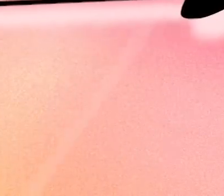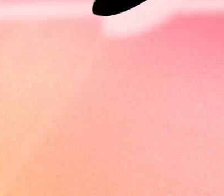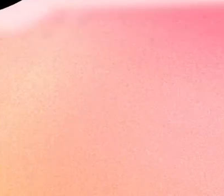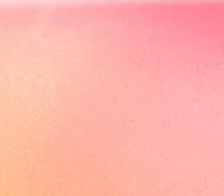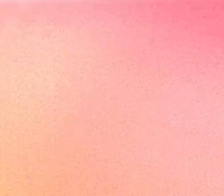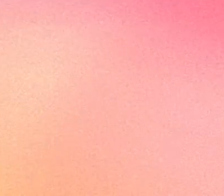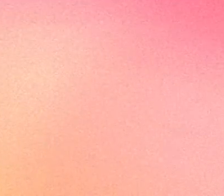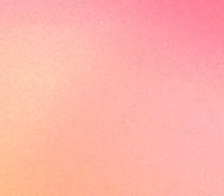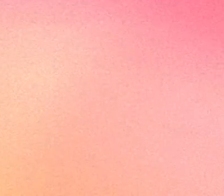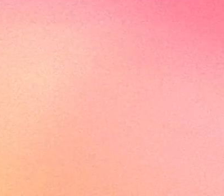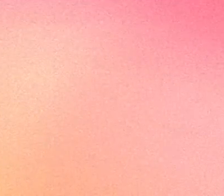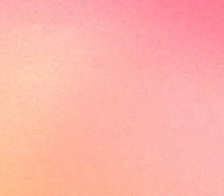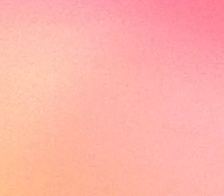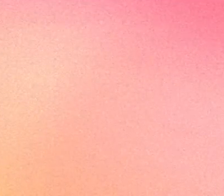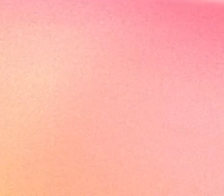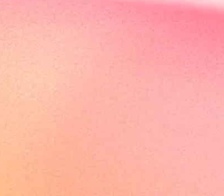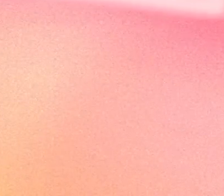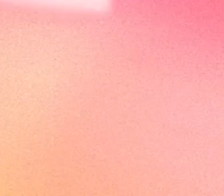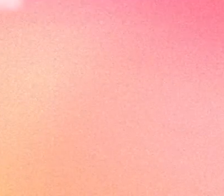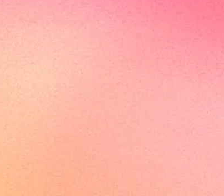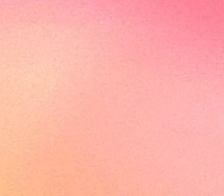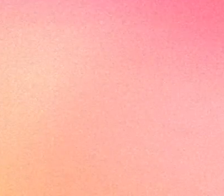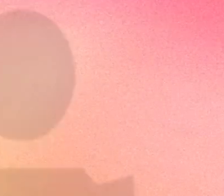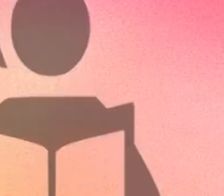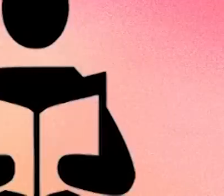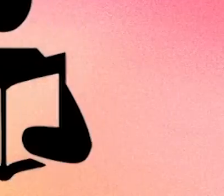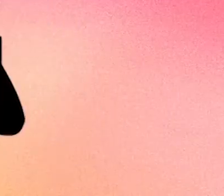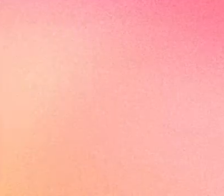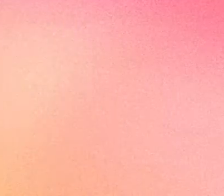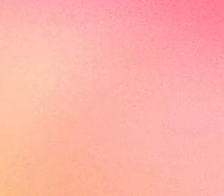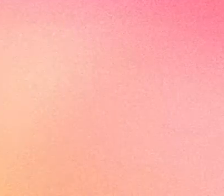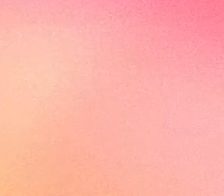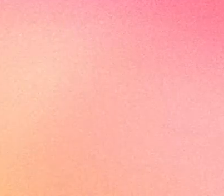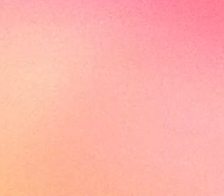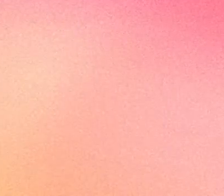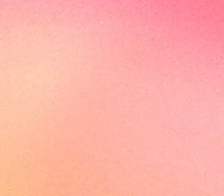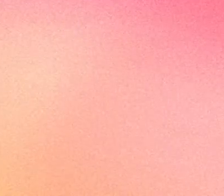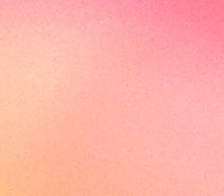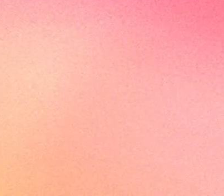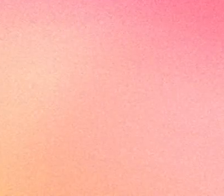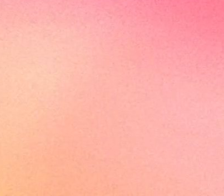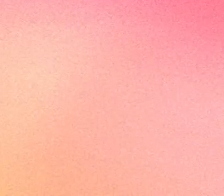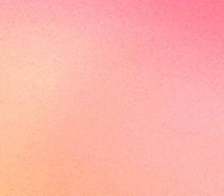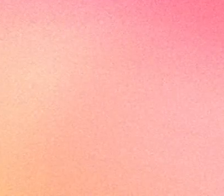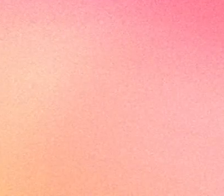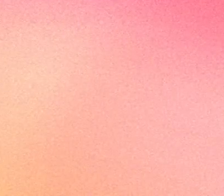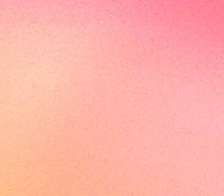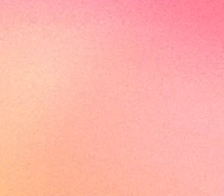Estamos aqui, ó Deus.